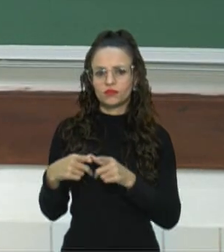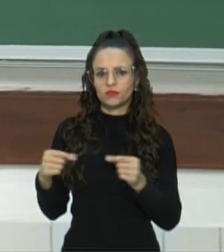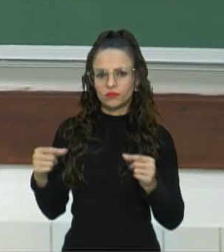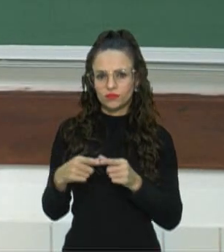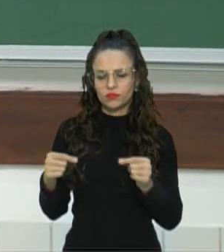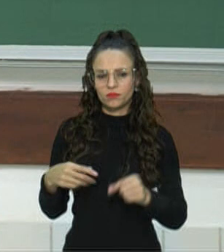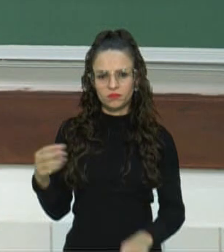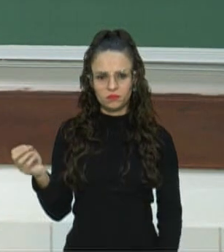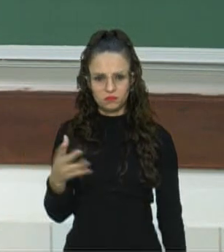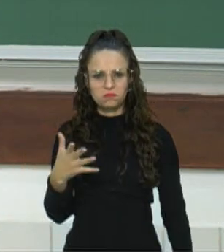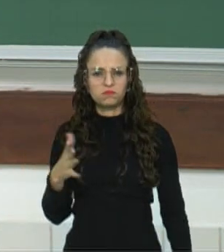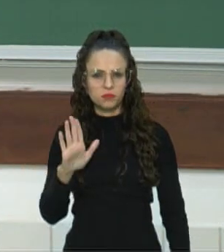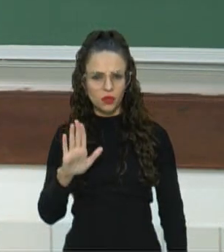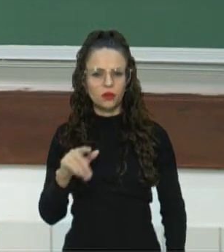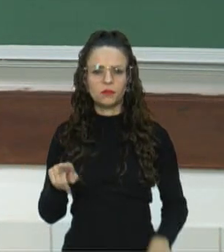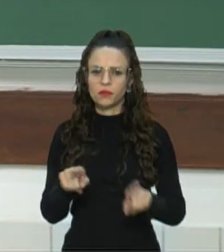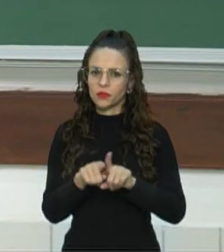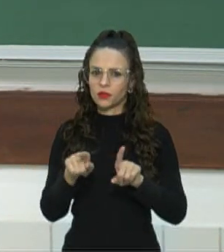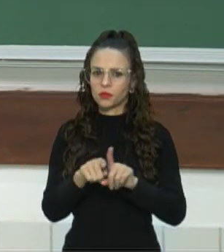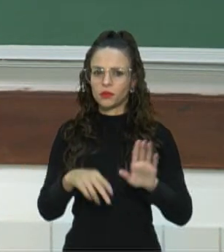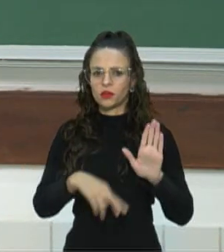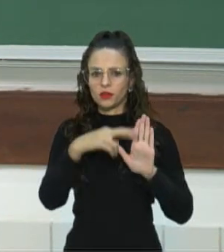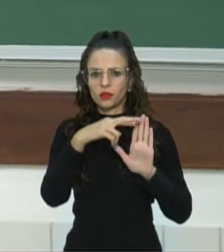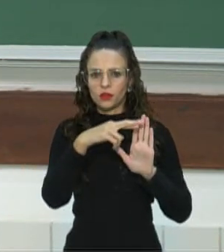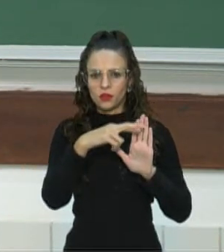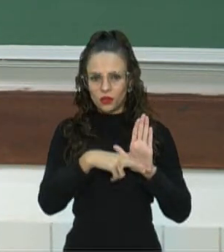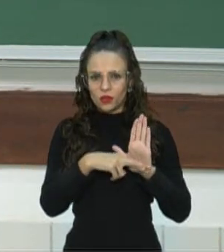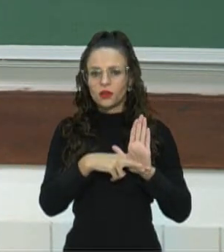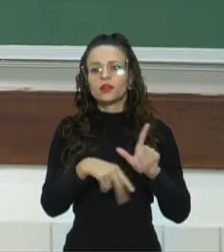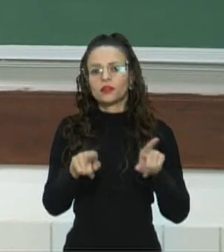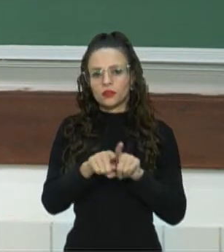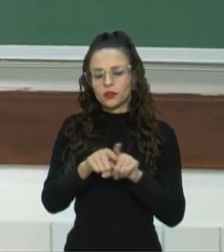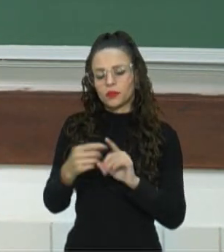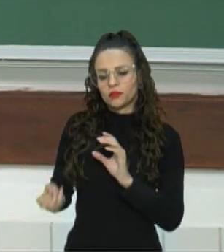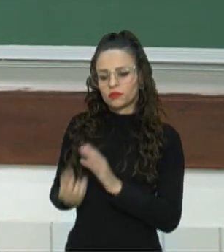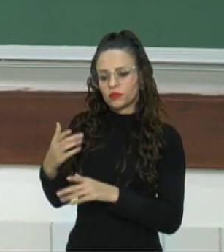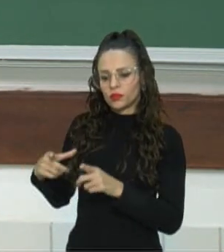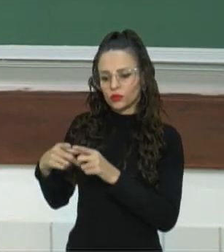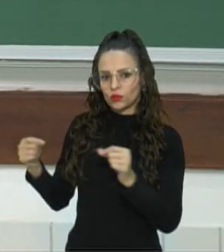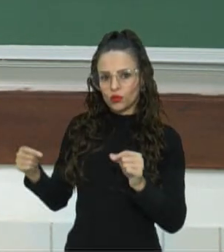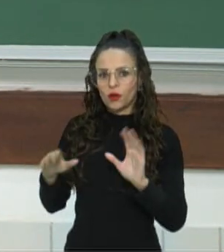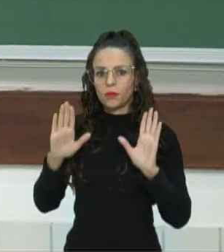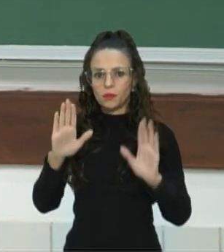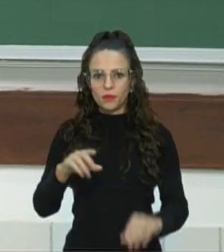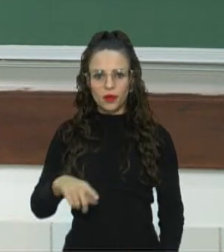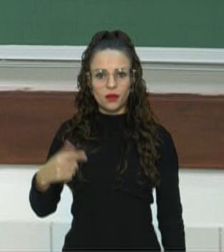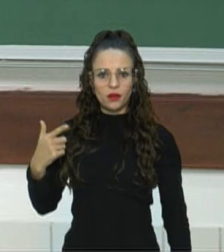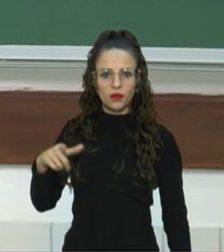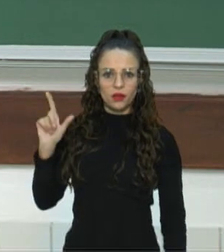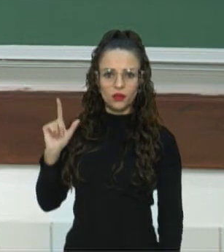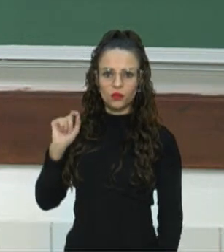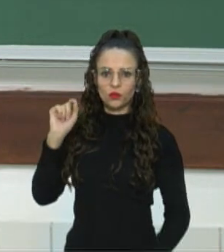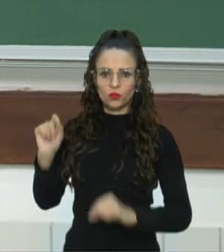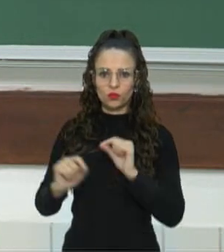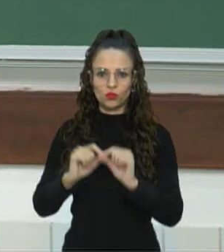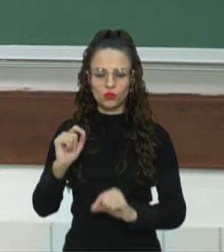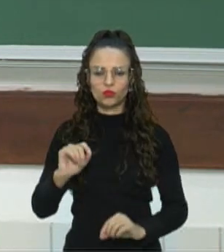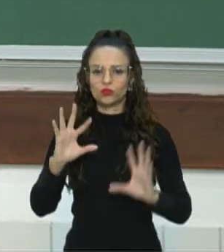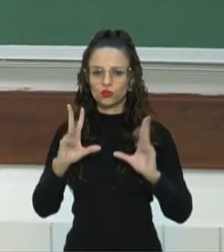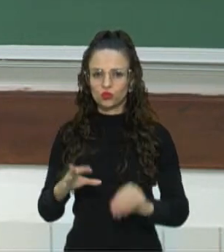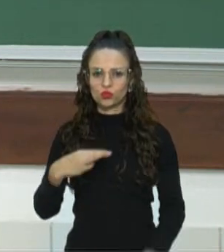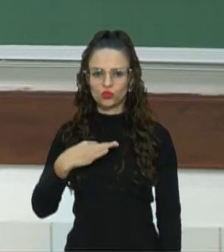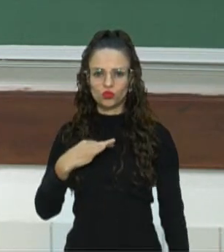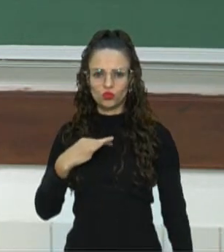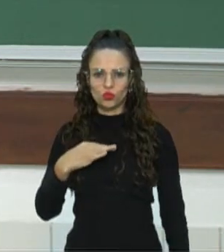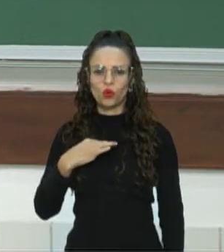pouco mais recente, mas também vem de origem oriental. Primeiro nós tínhamos a presença de todas aquelas